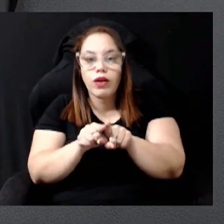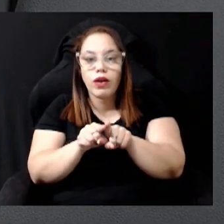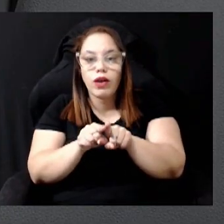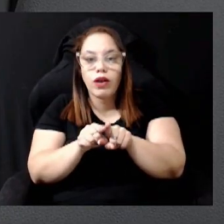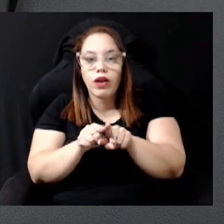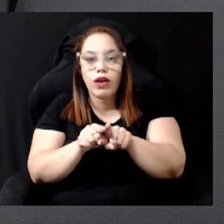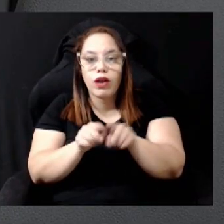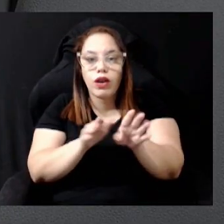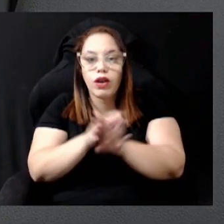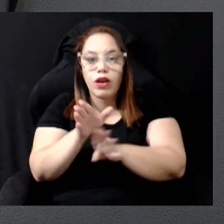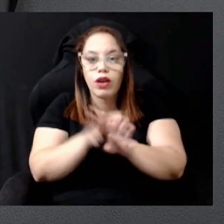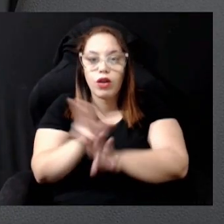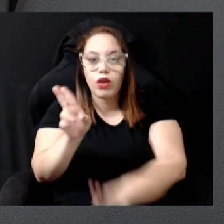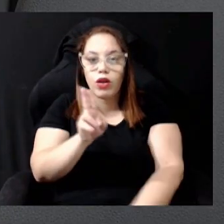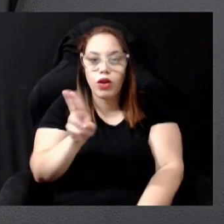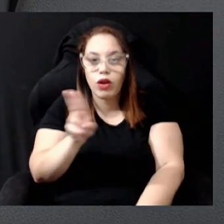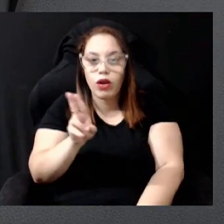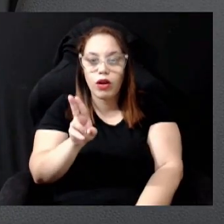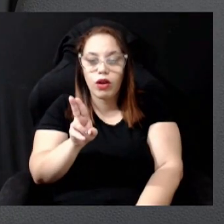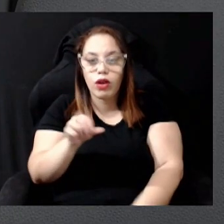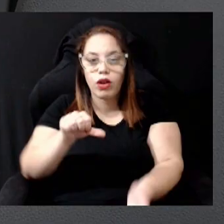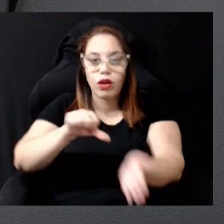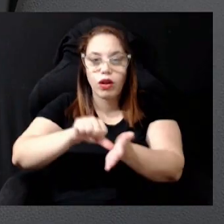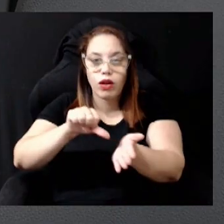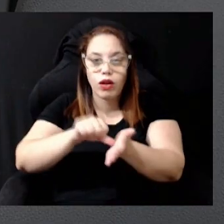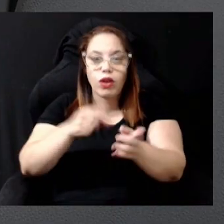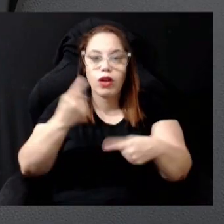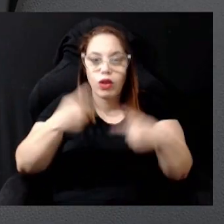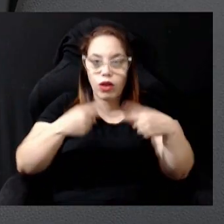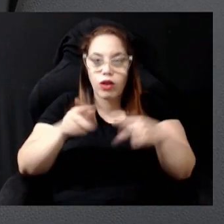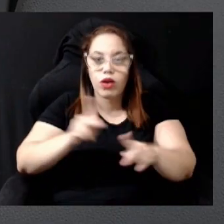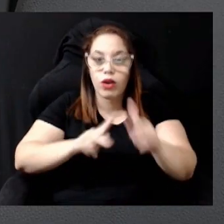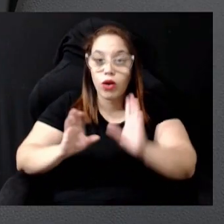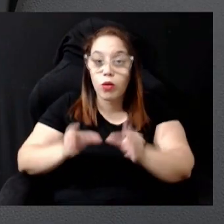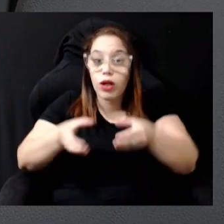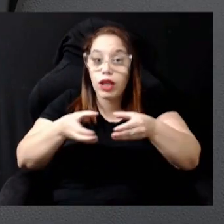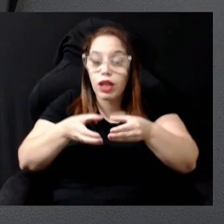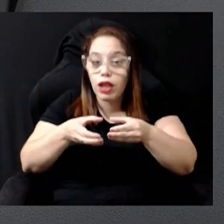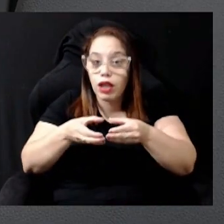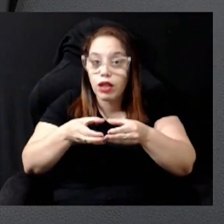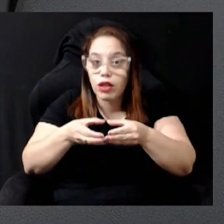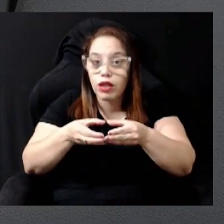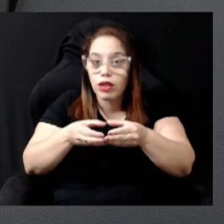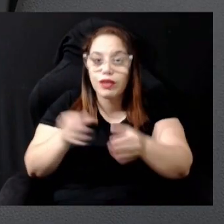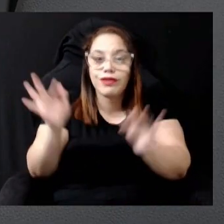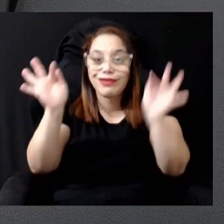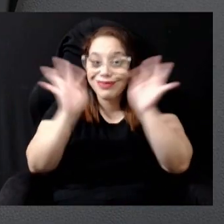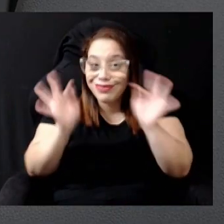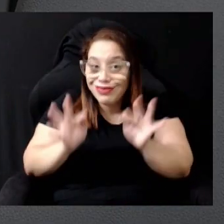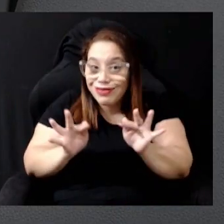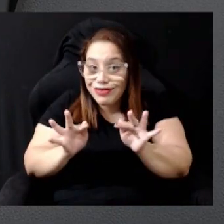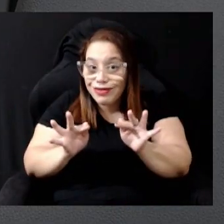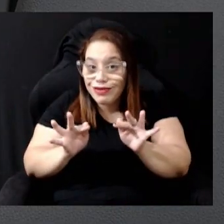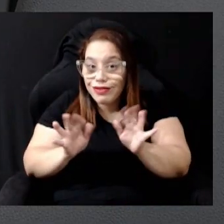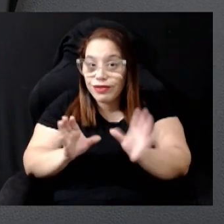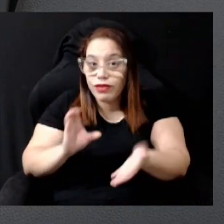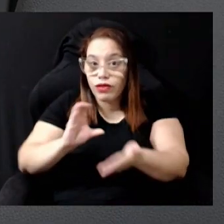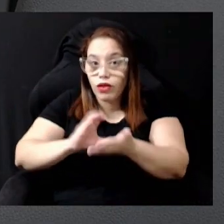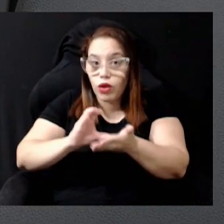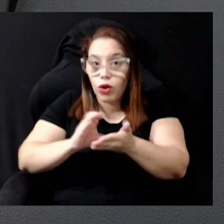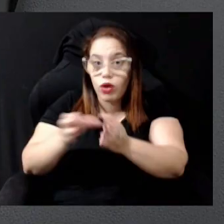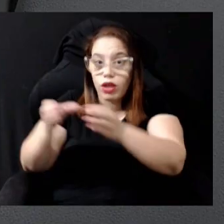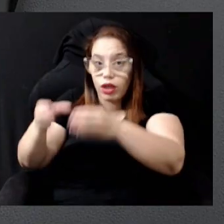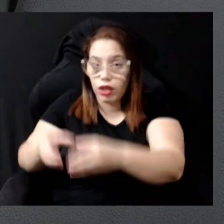nome. O nome da unidade foi discutido com a comunidade e a gente ficou muito feliz que o conselho local, a